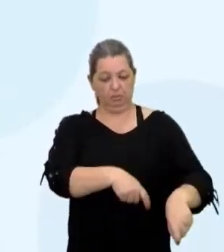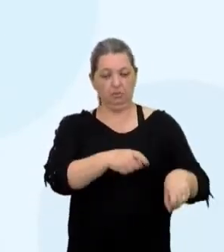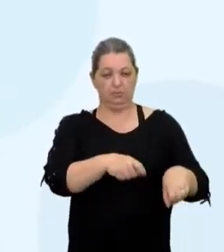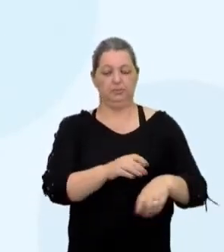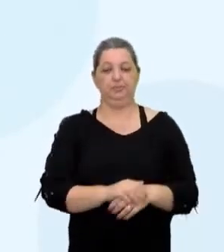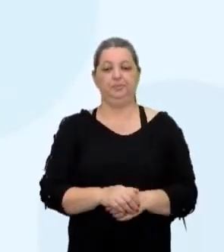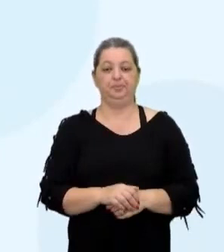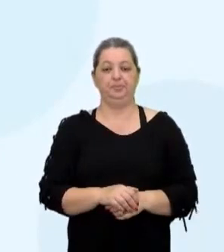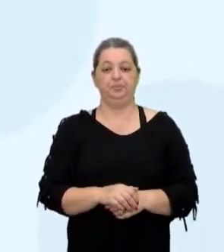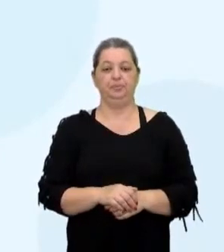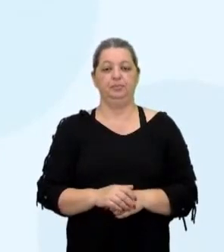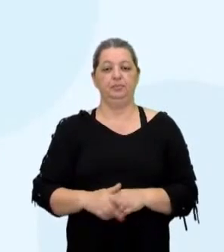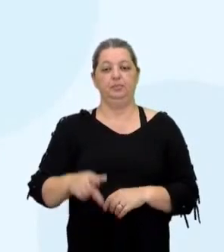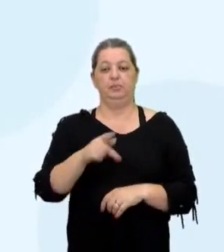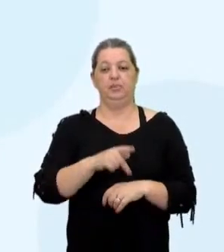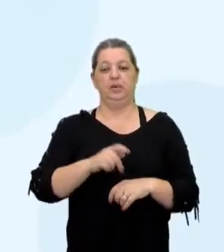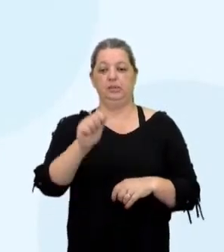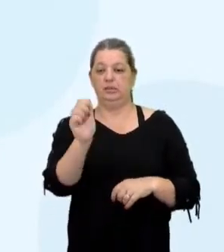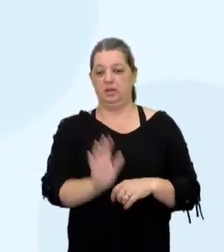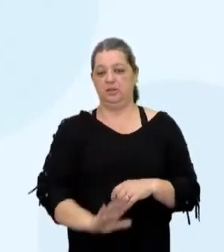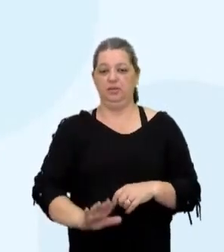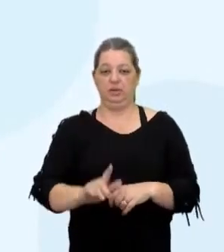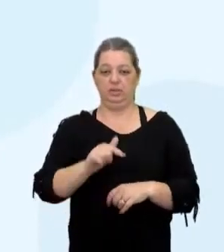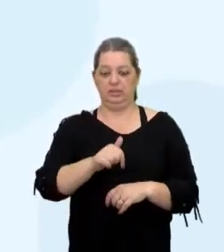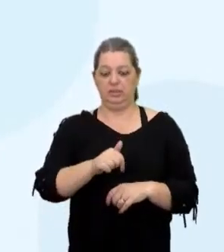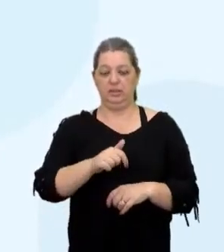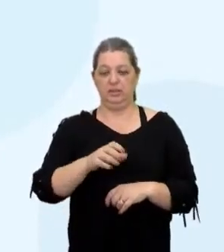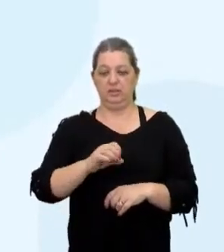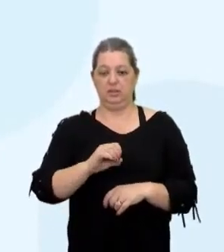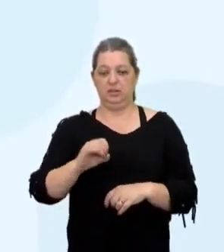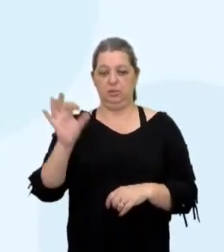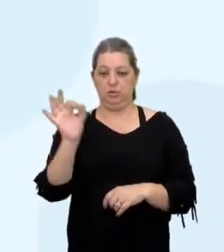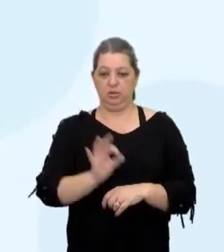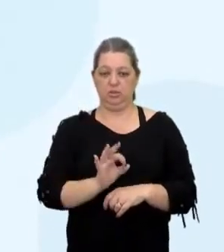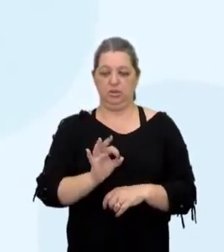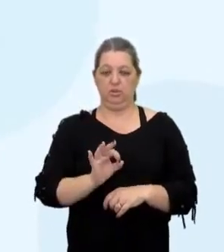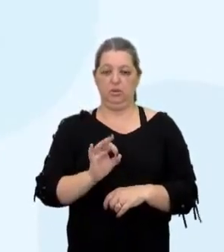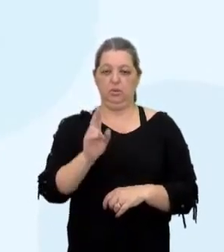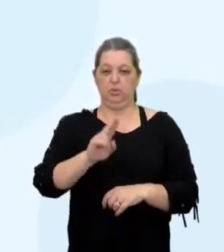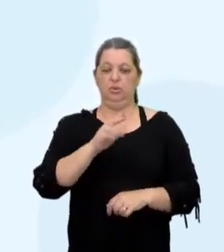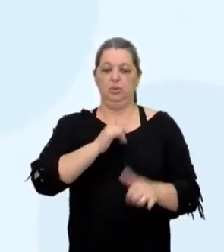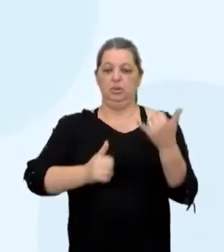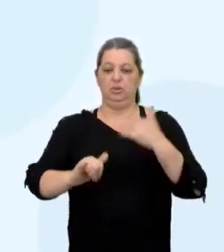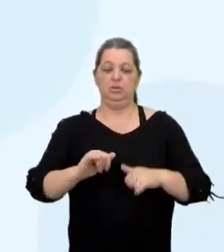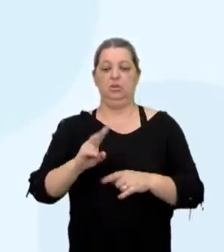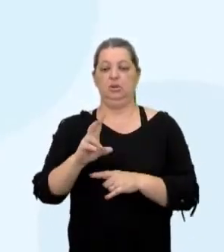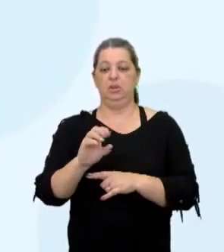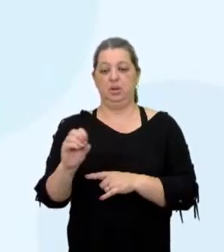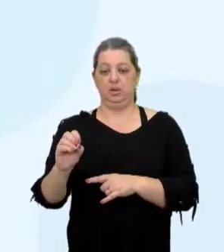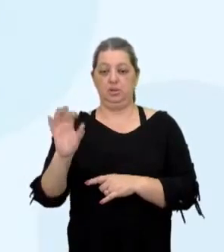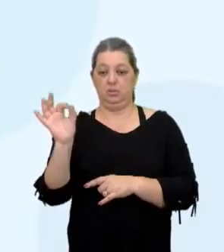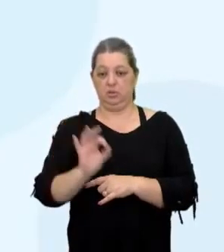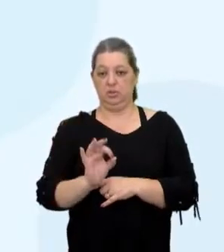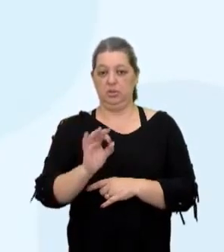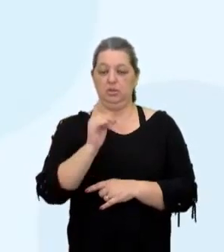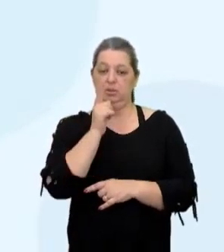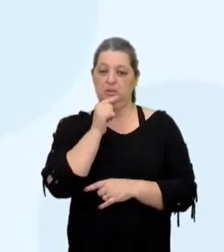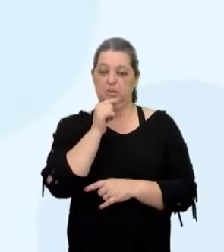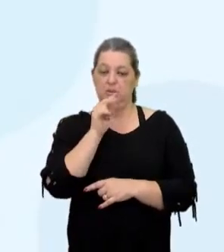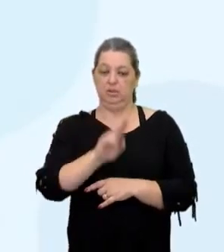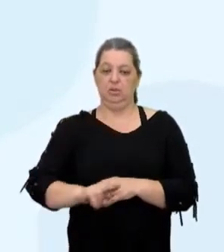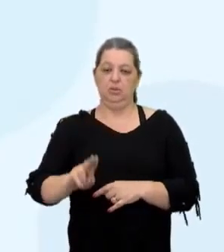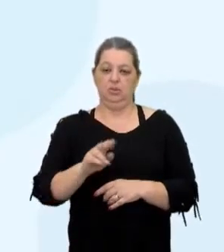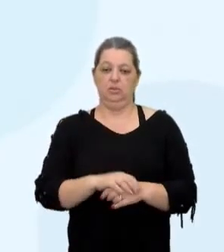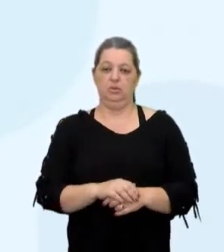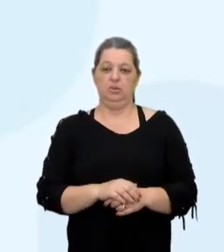na África, um aumento aí de 700% de eletricidade e 500% de consumo de água, né,